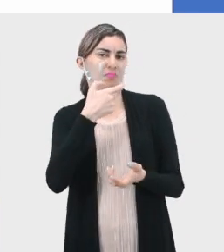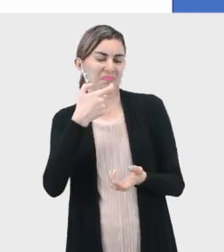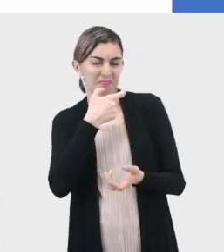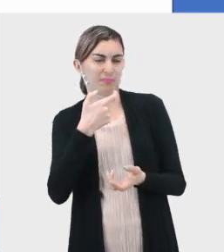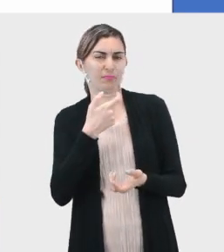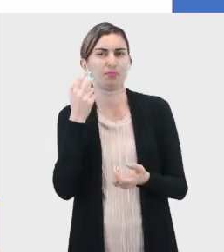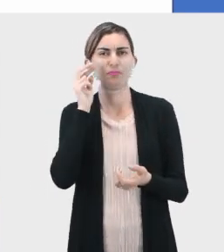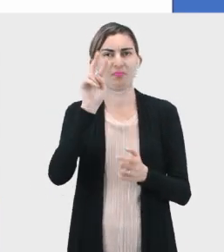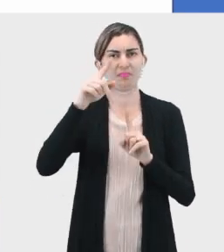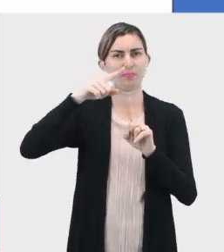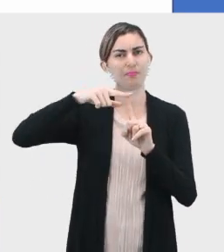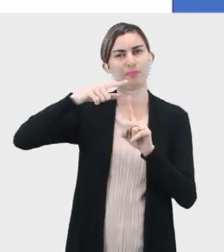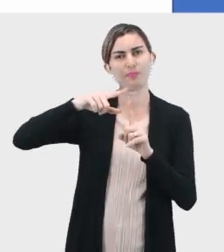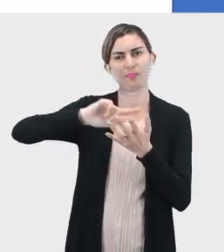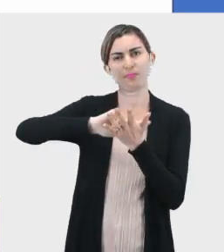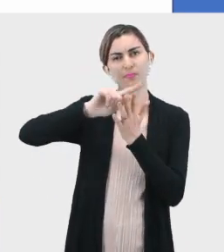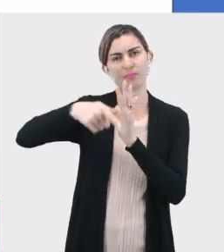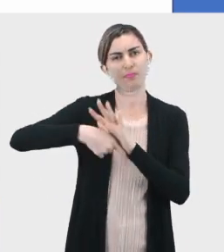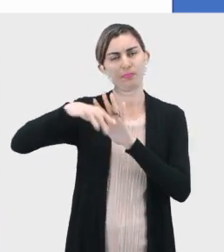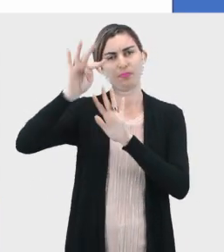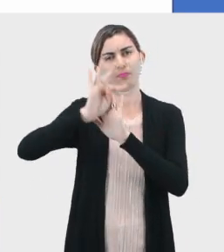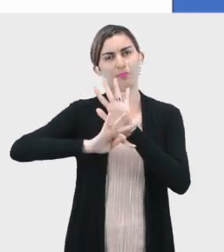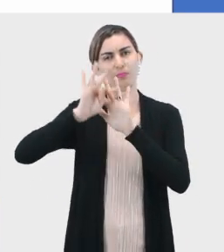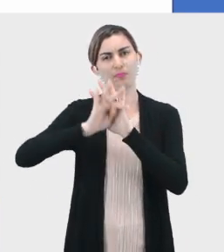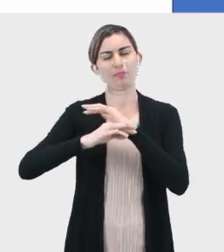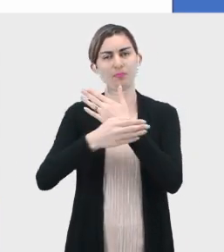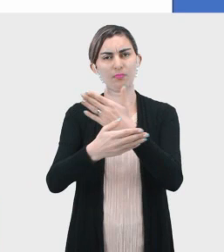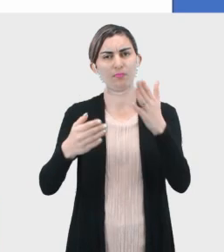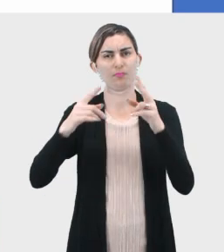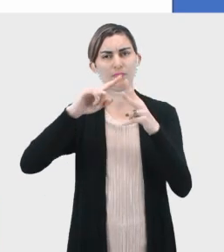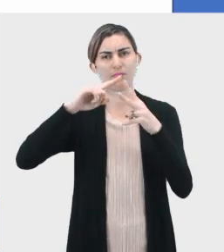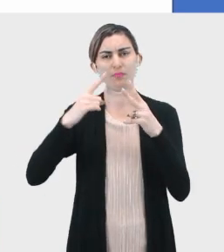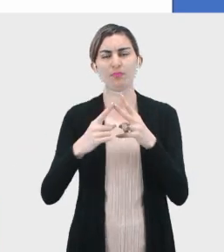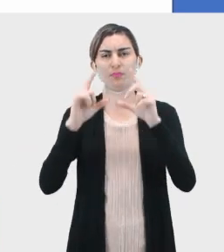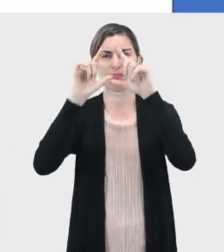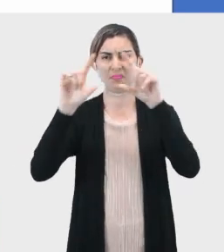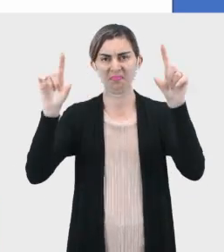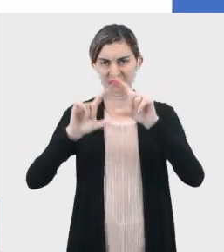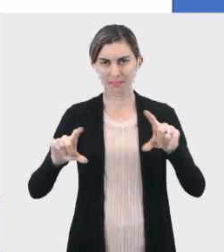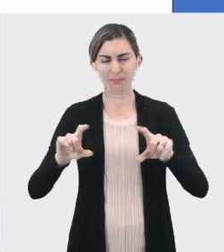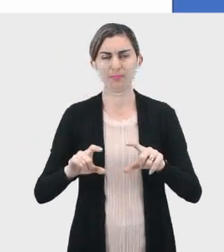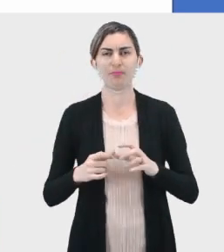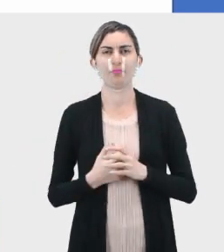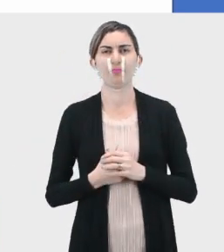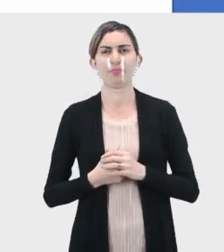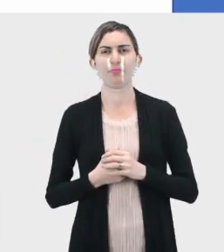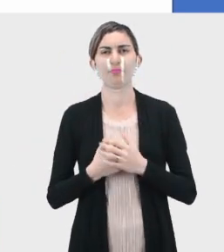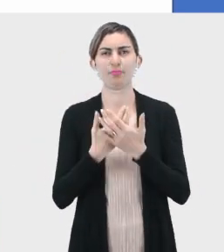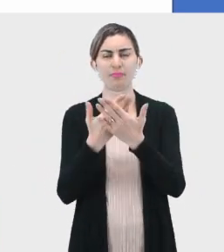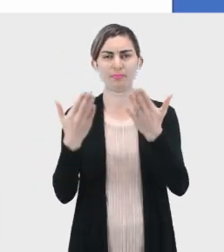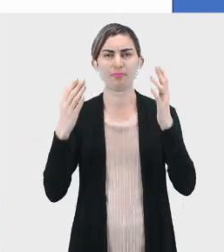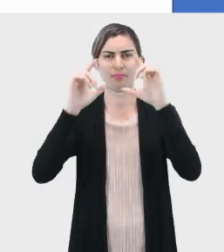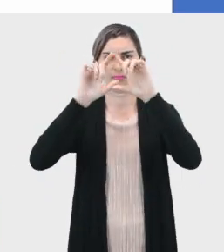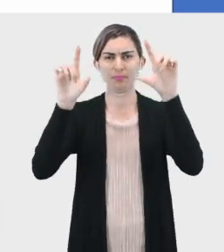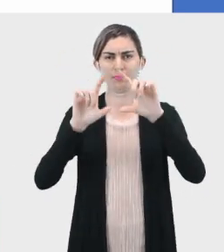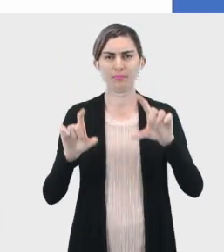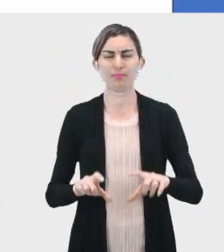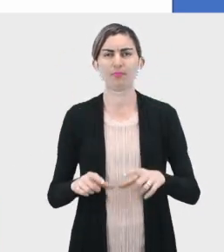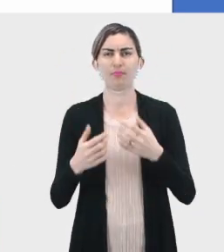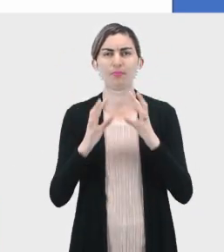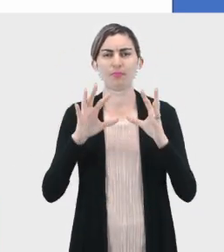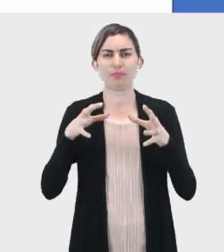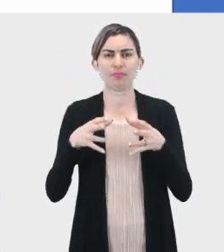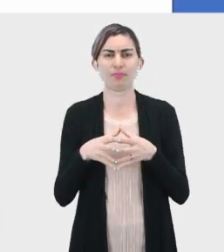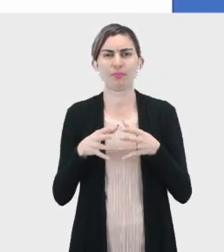inglês, esse tipo de gênero textual que ele é dividido em estrofes e versos. Cada